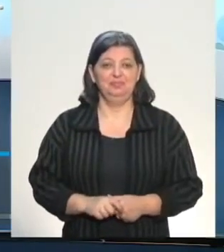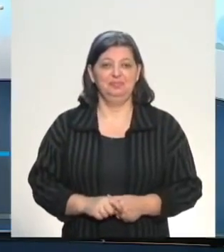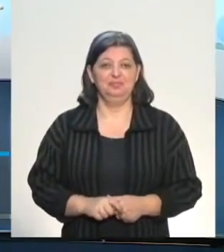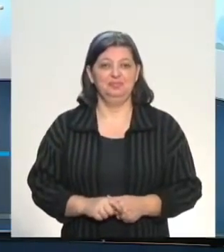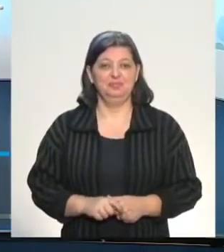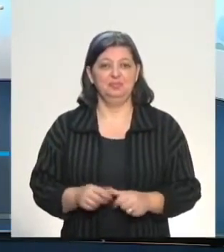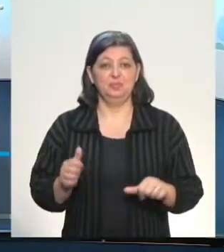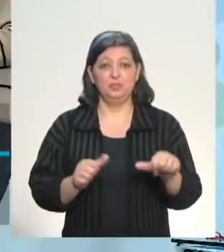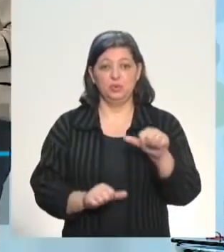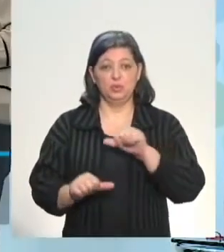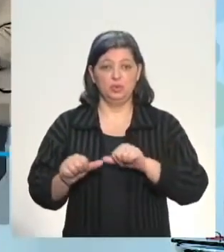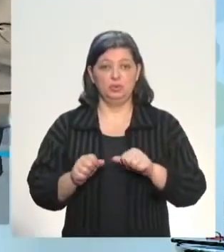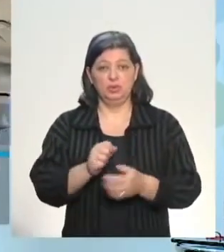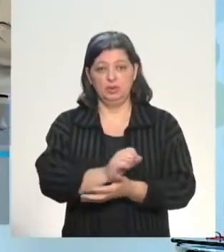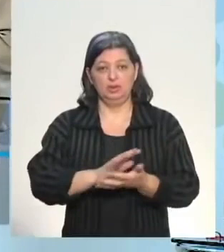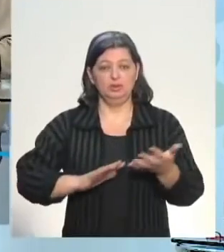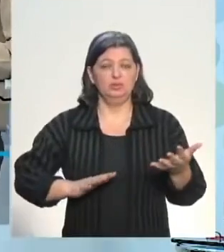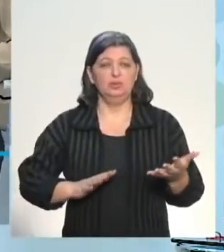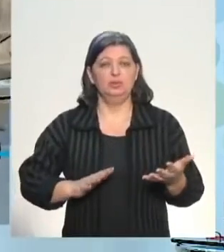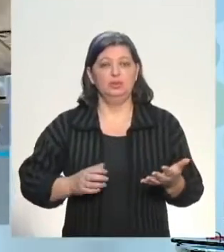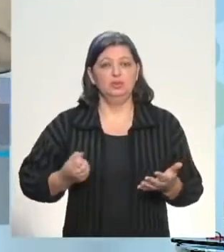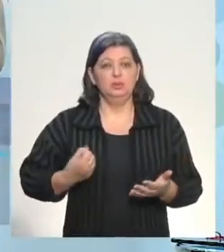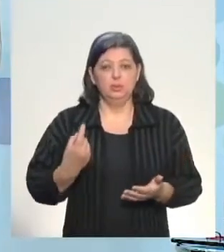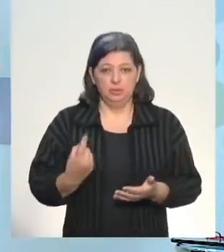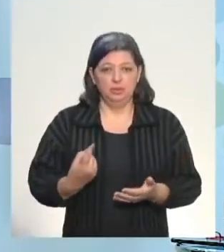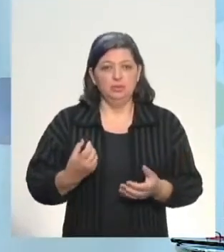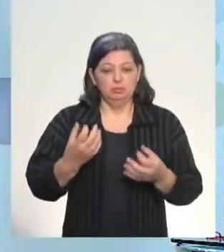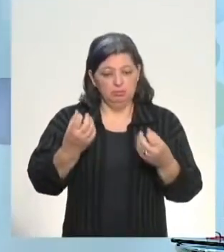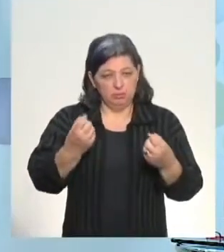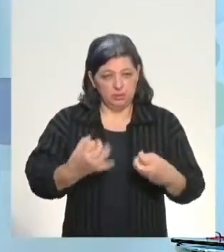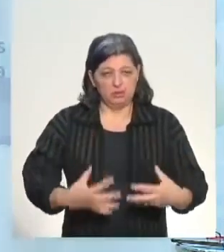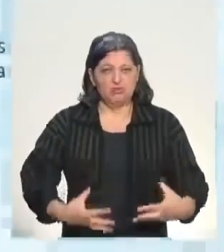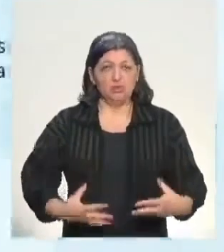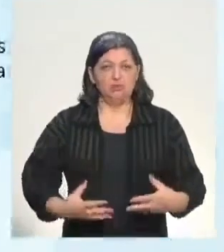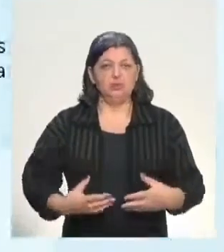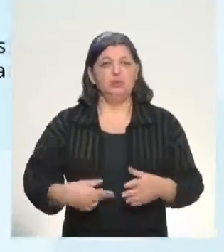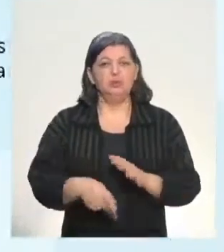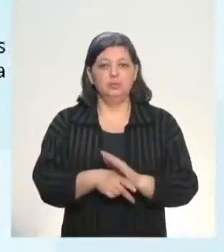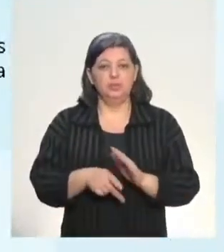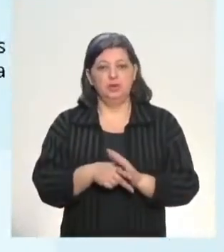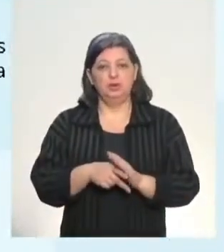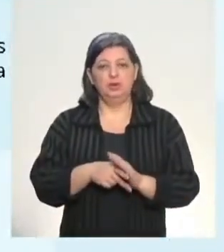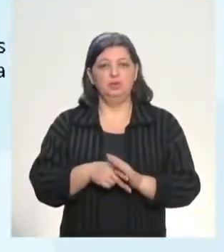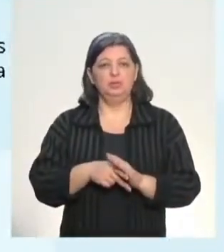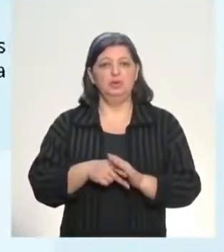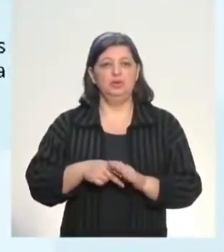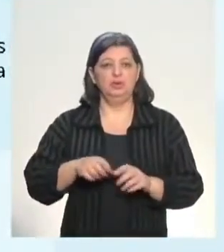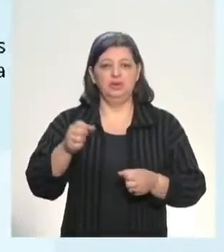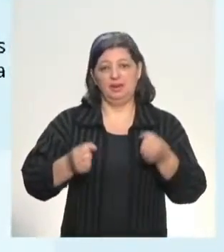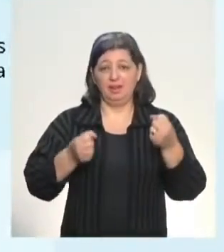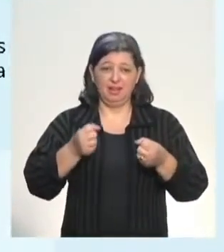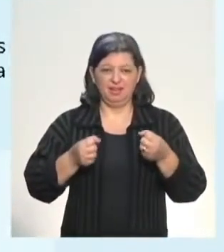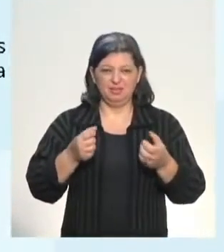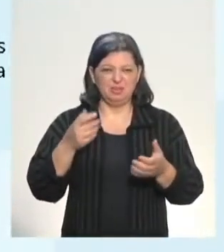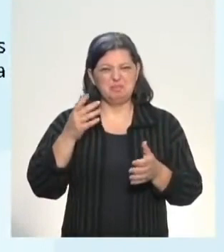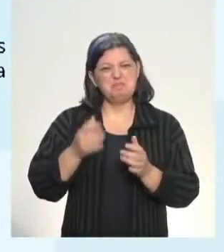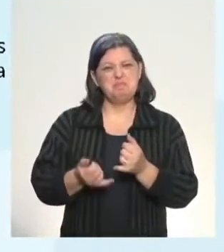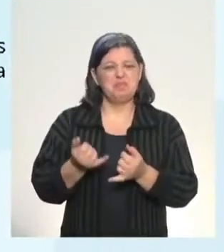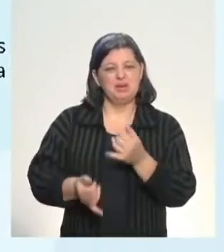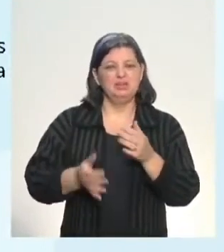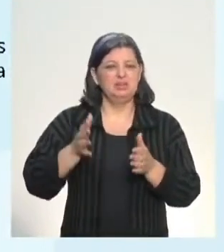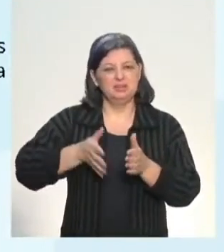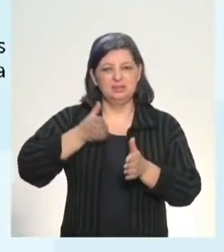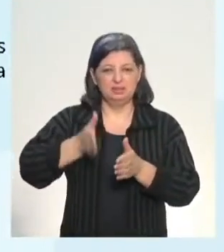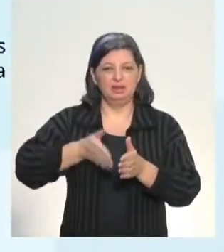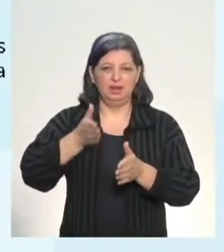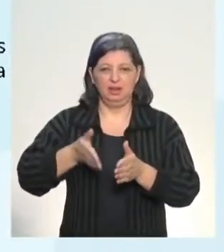tá? Atividade 1, a descrição do problema é a mesma lá, o carrinho lá, né? Vai como é que chama isso, né? Que transporta,